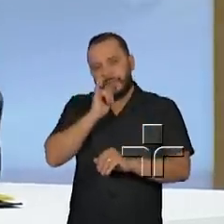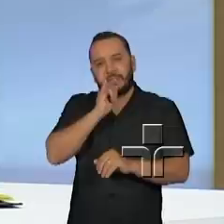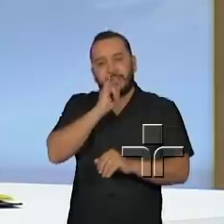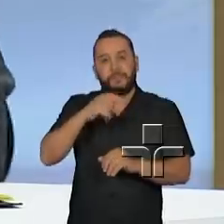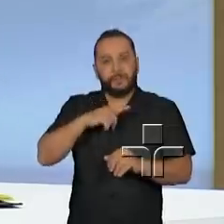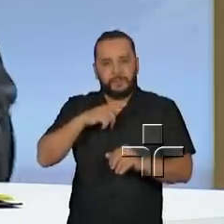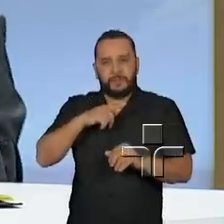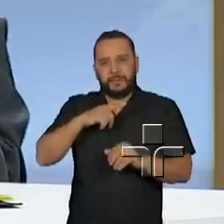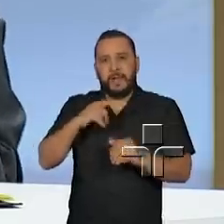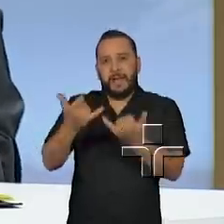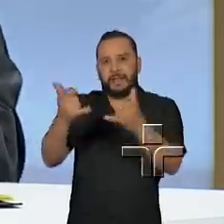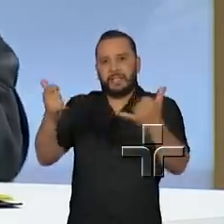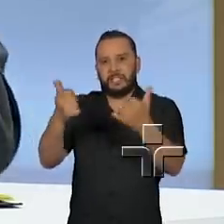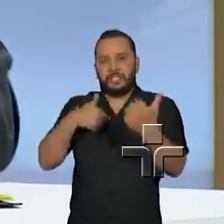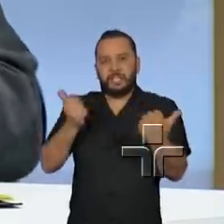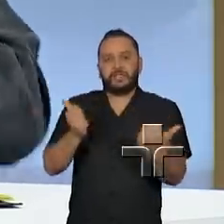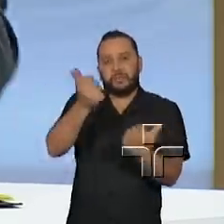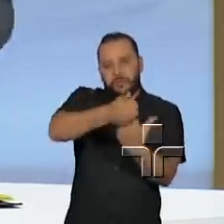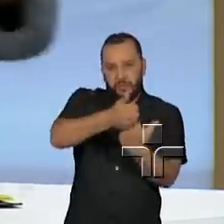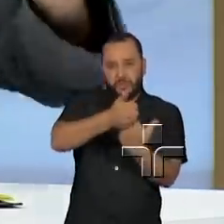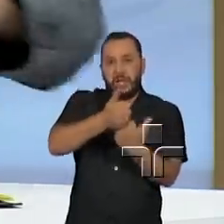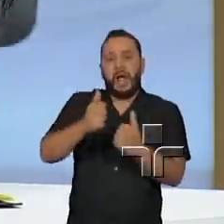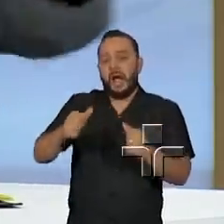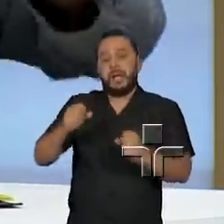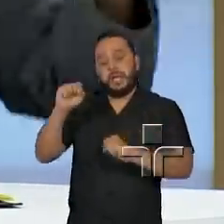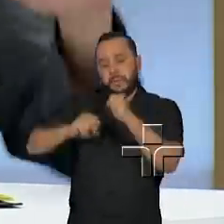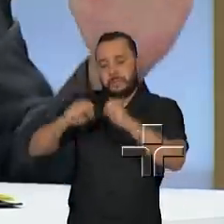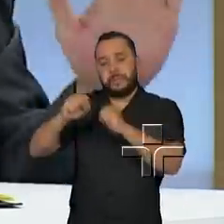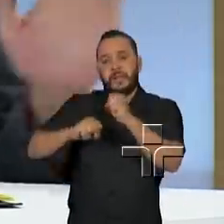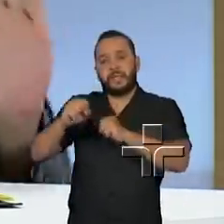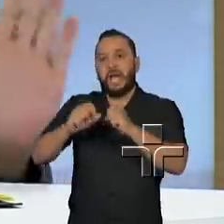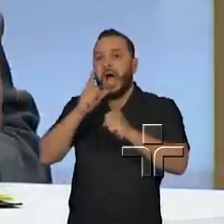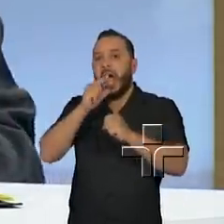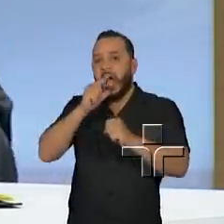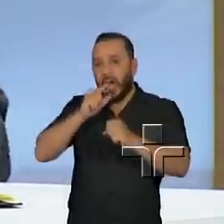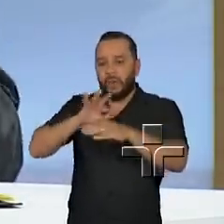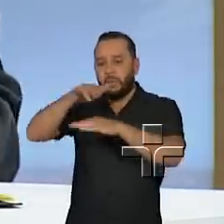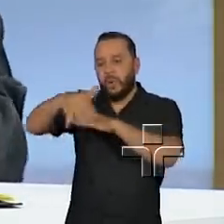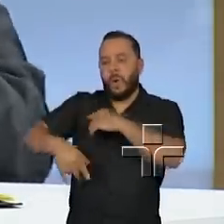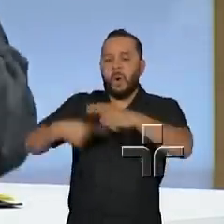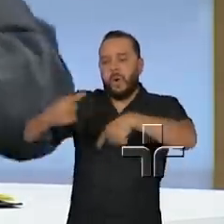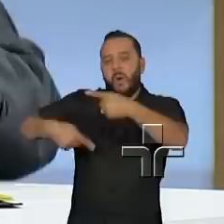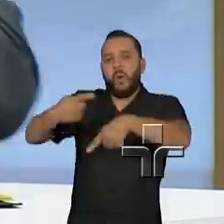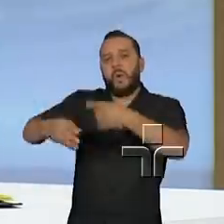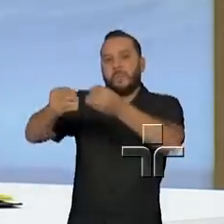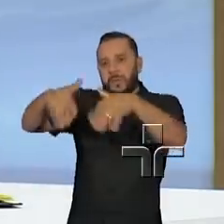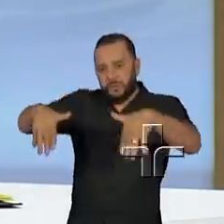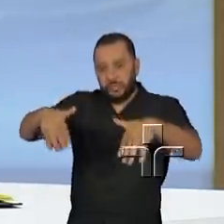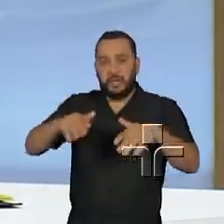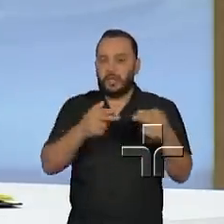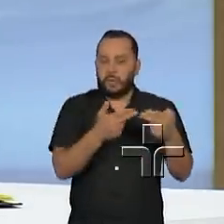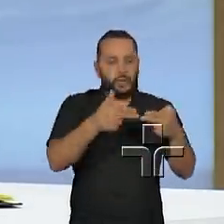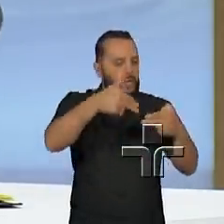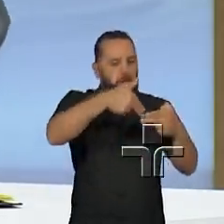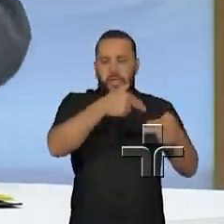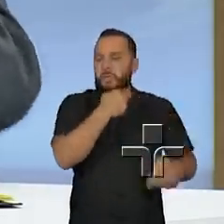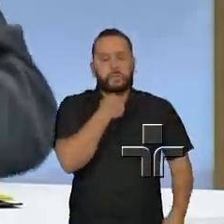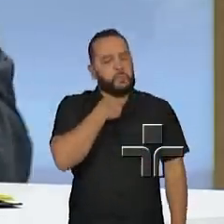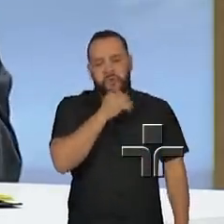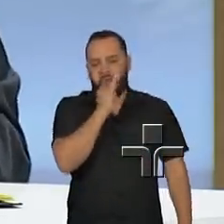energética, então aí pega uma hora, a hidrelétrica não pode porque vai alagar o negócio. Então, nuclear não pode nem falar